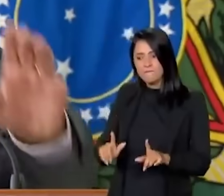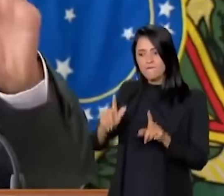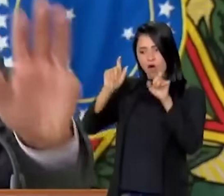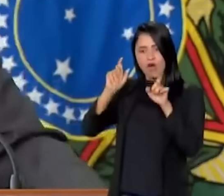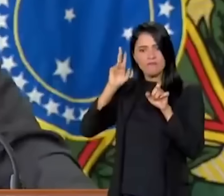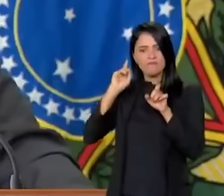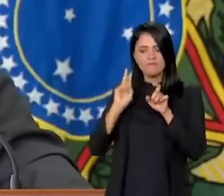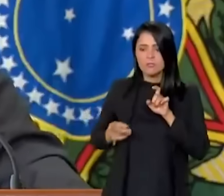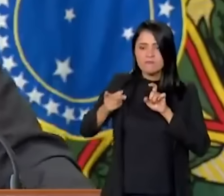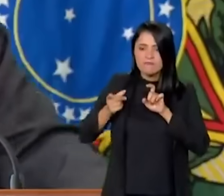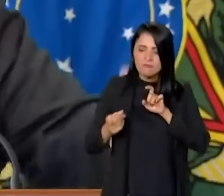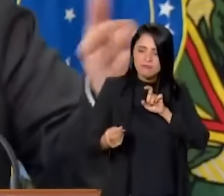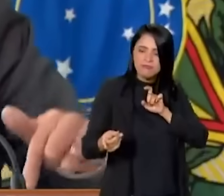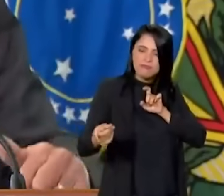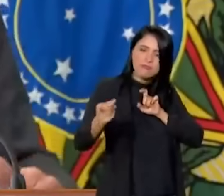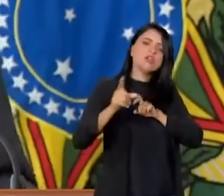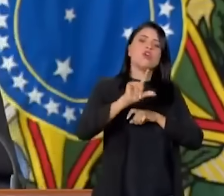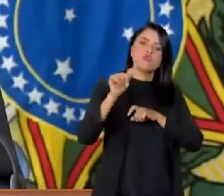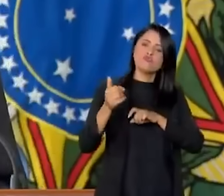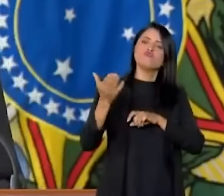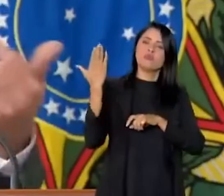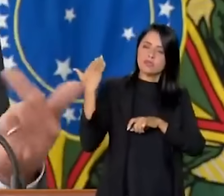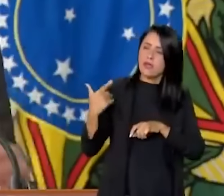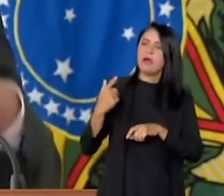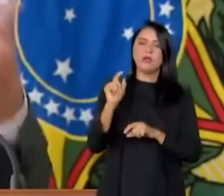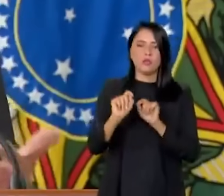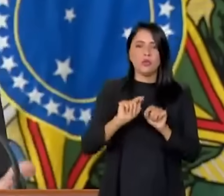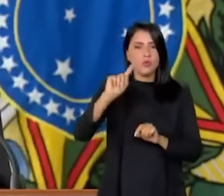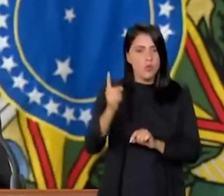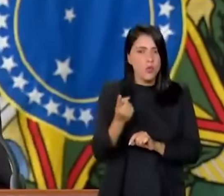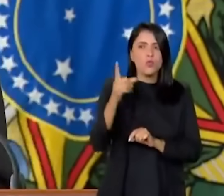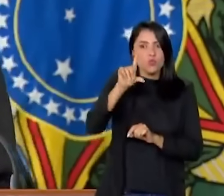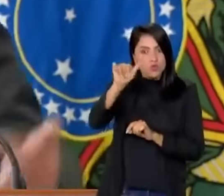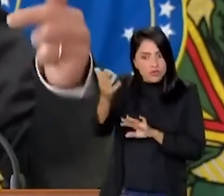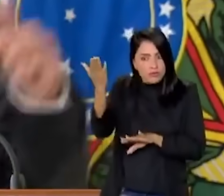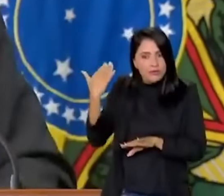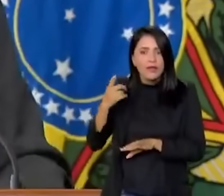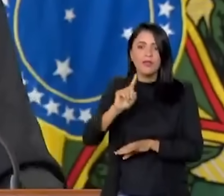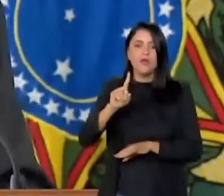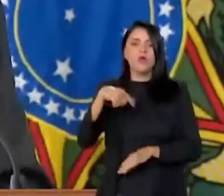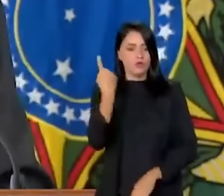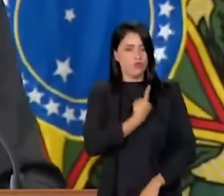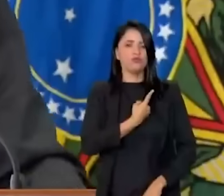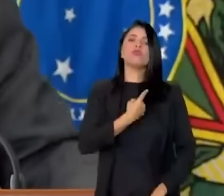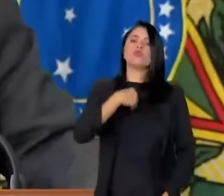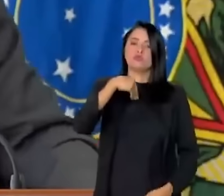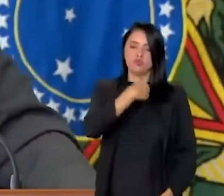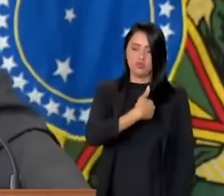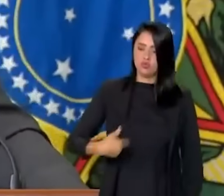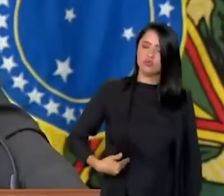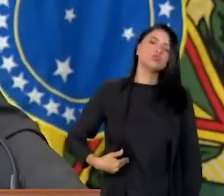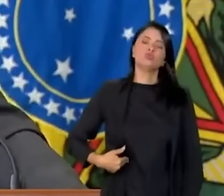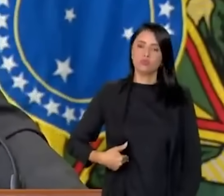ficará para a eternidade de que um dia, não apenas um dia, que no nosso governo